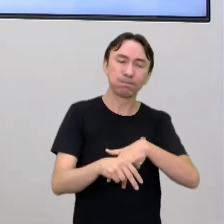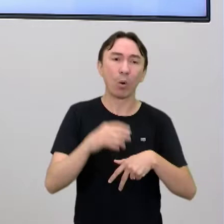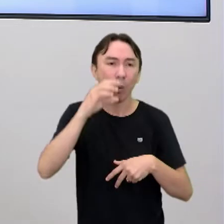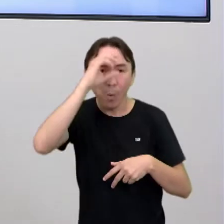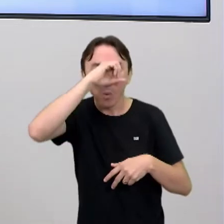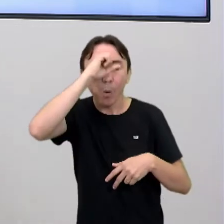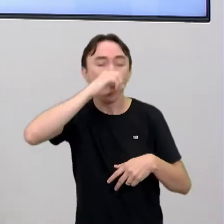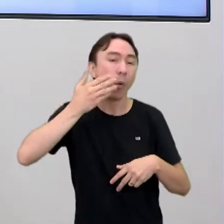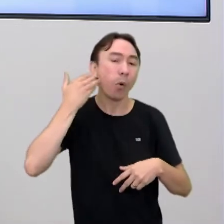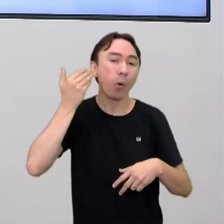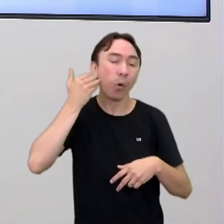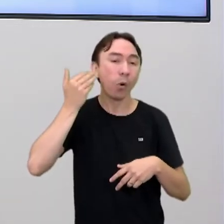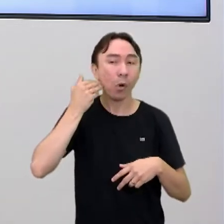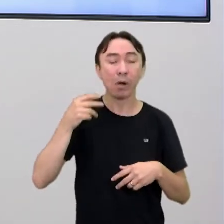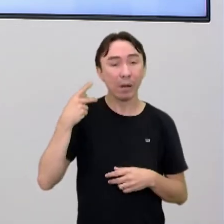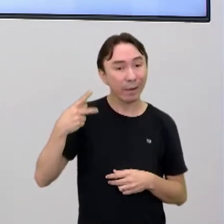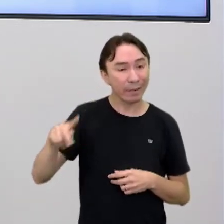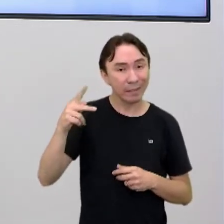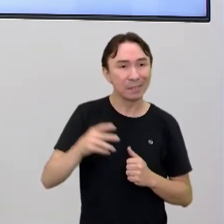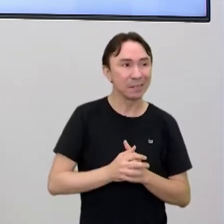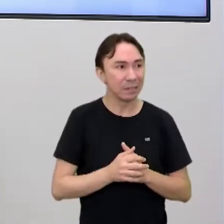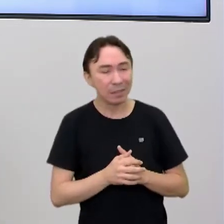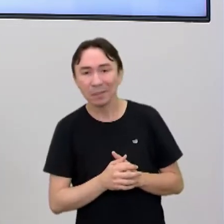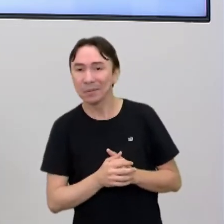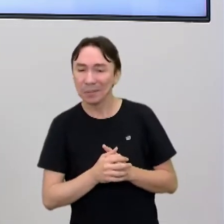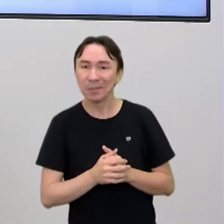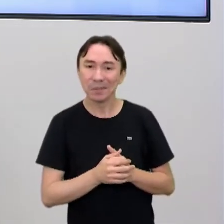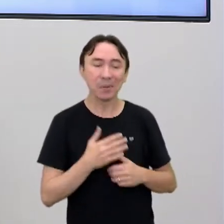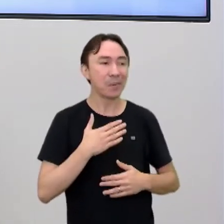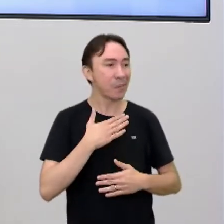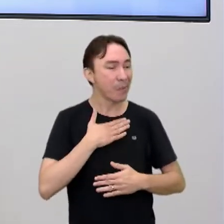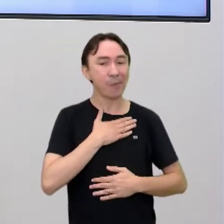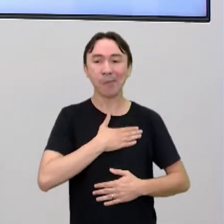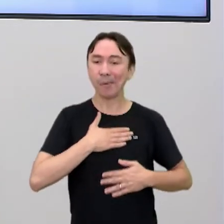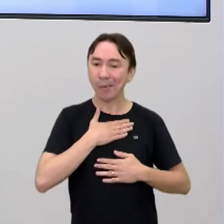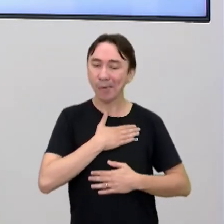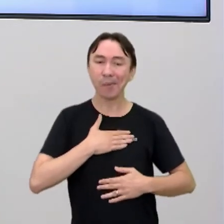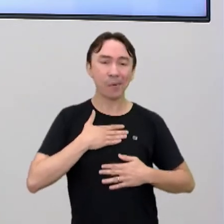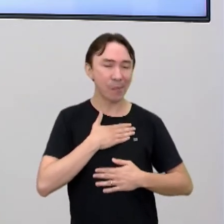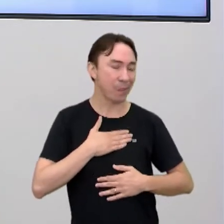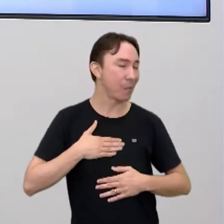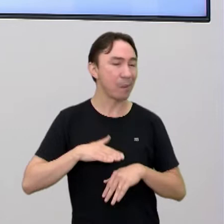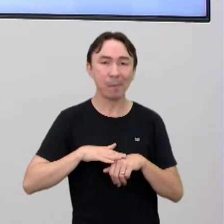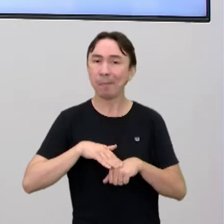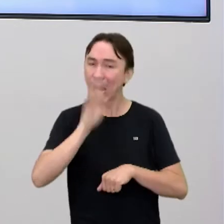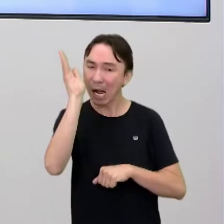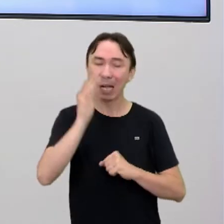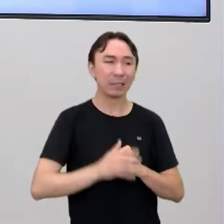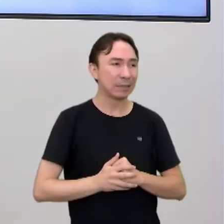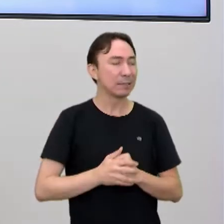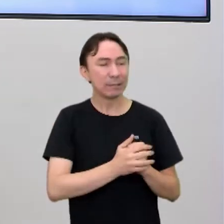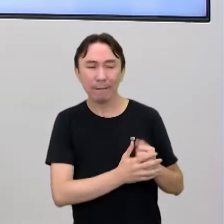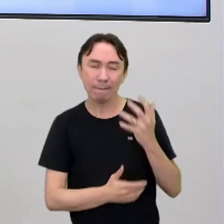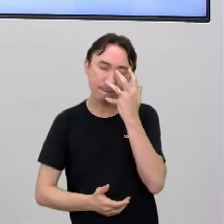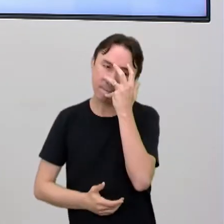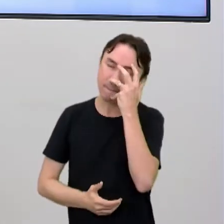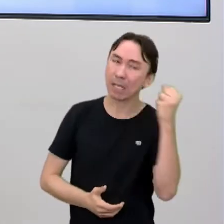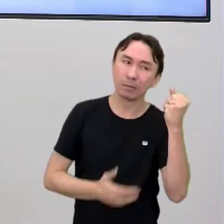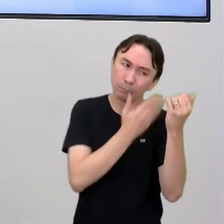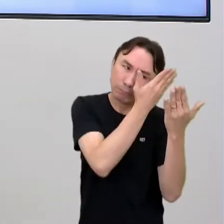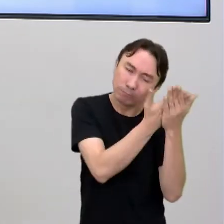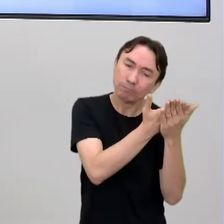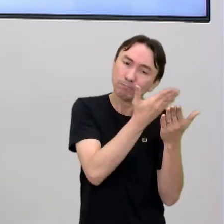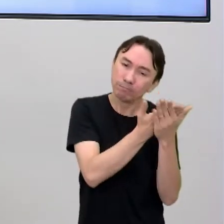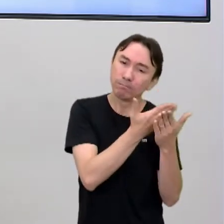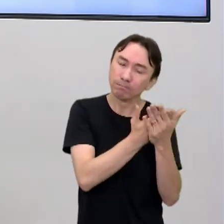mais sentido no aprendizado, ele vai se envolver muito mais com o tema e, na minha opinião,